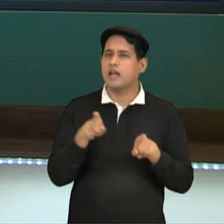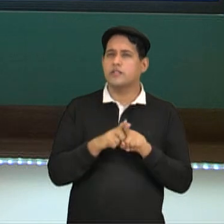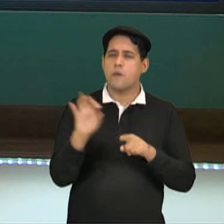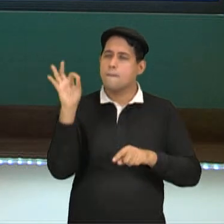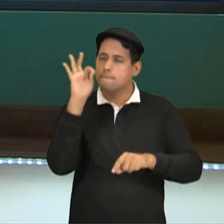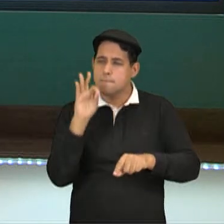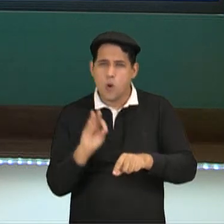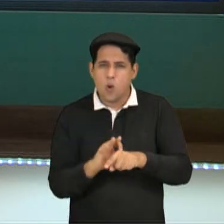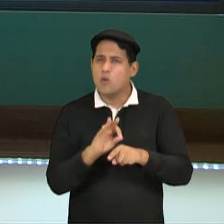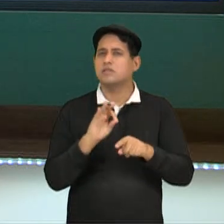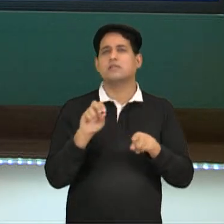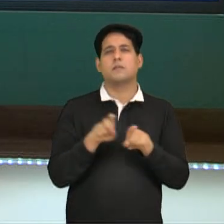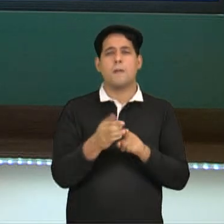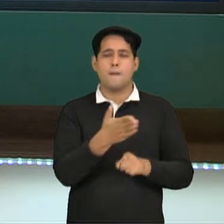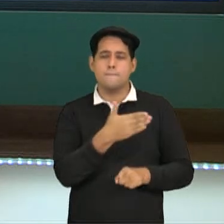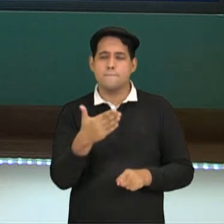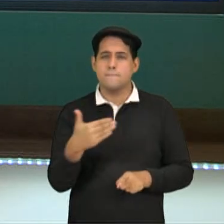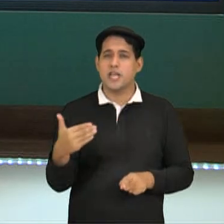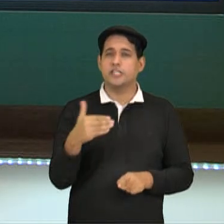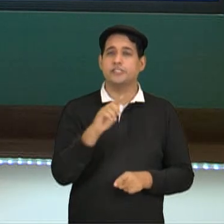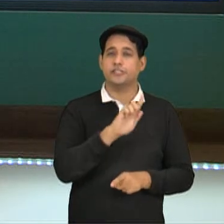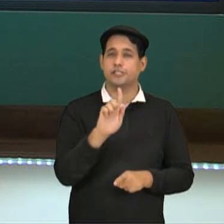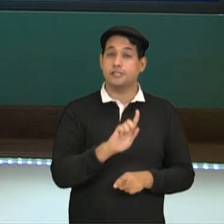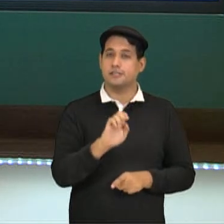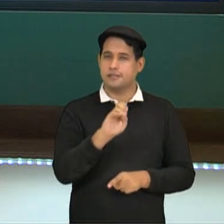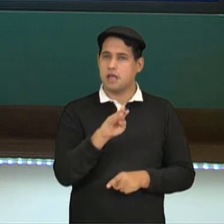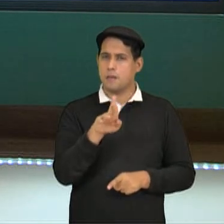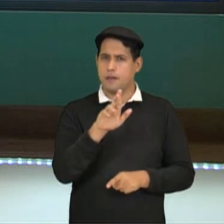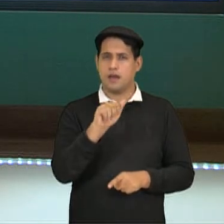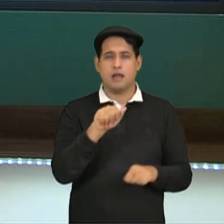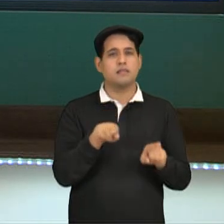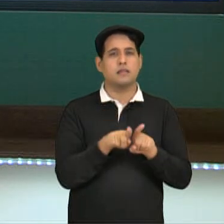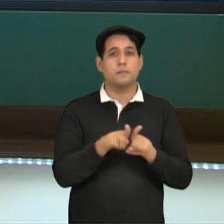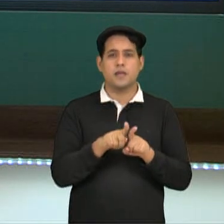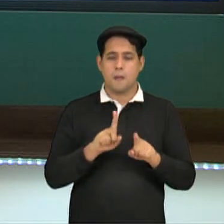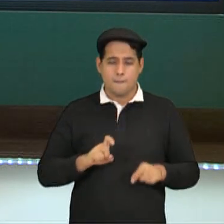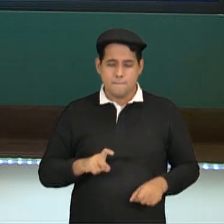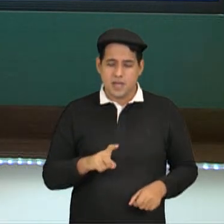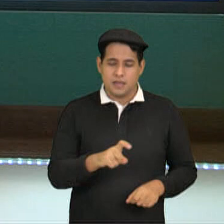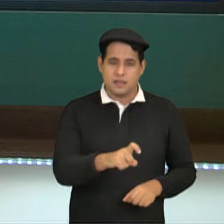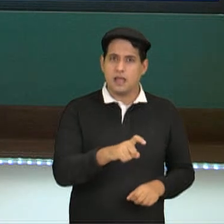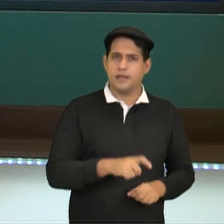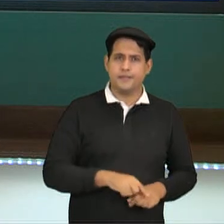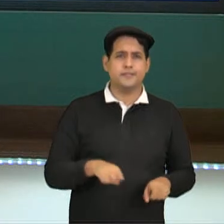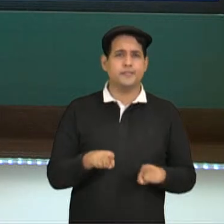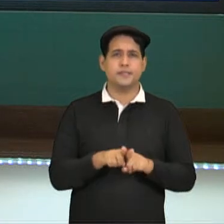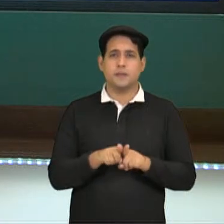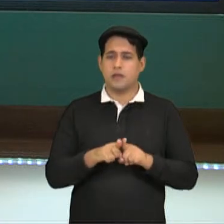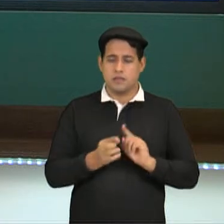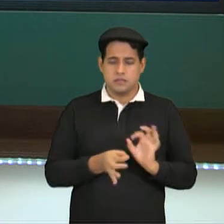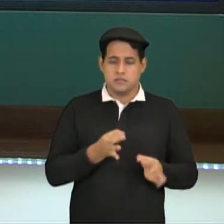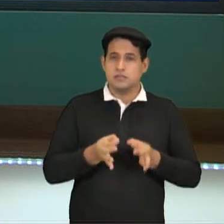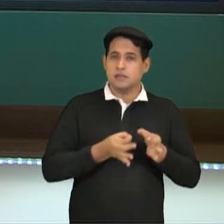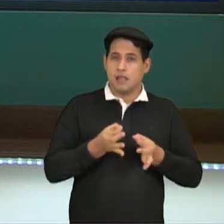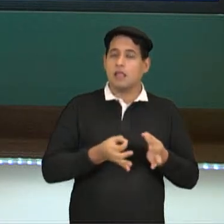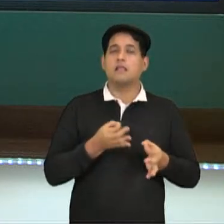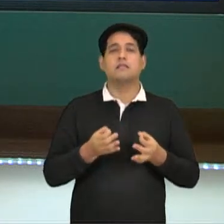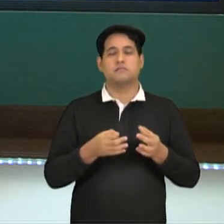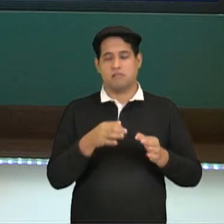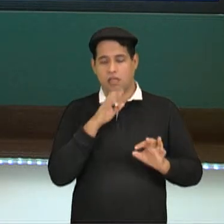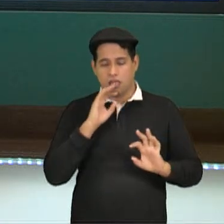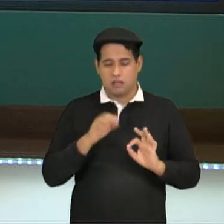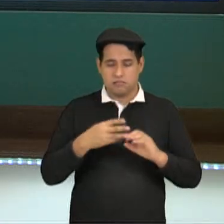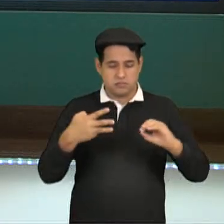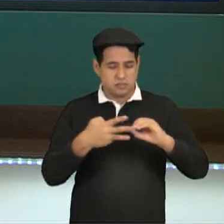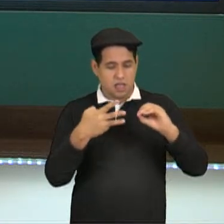moscas, peixe-zebra, que é um peixinho usado para experimentos, bactérias e também células humanas, mas células